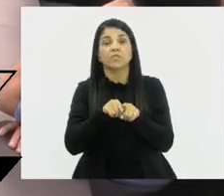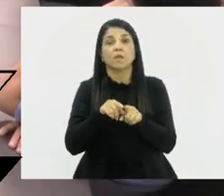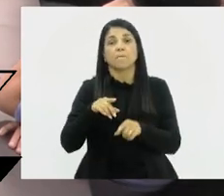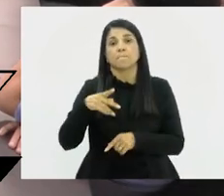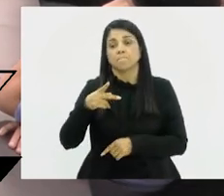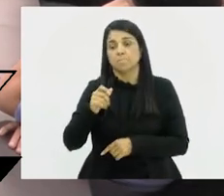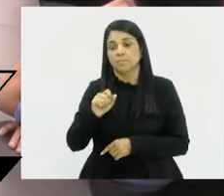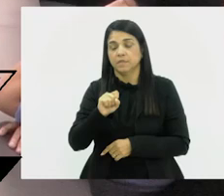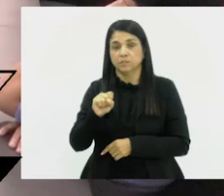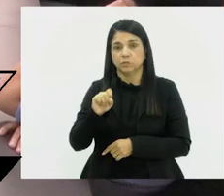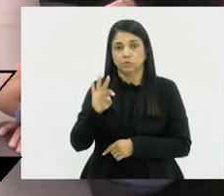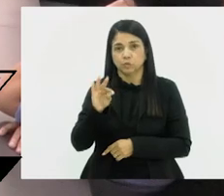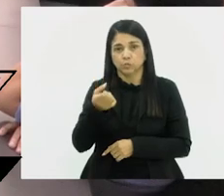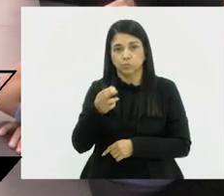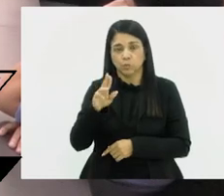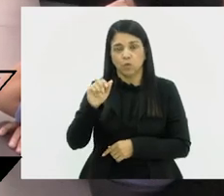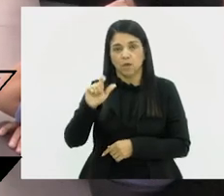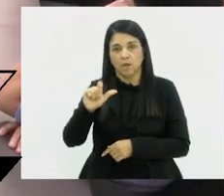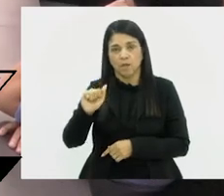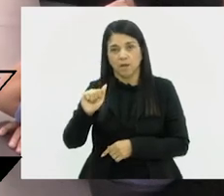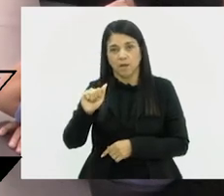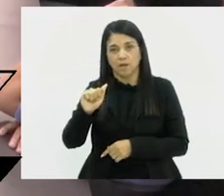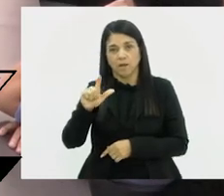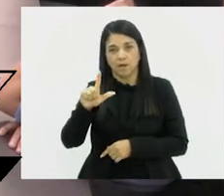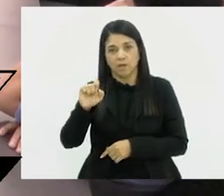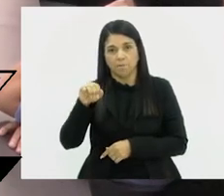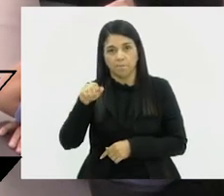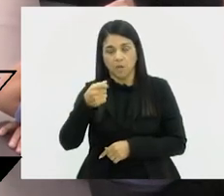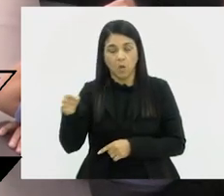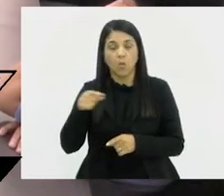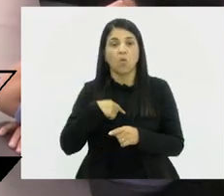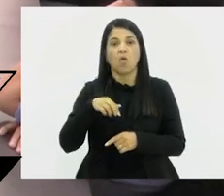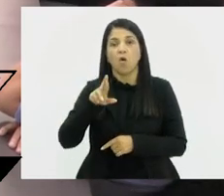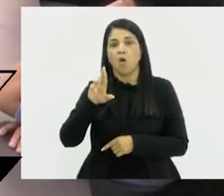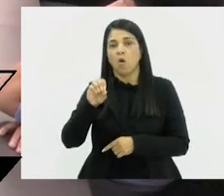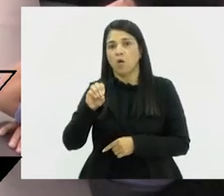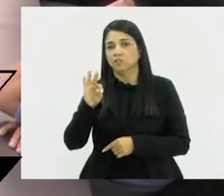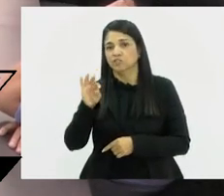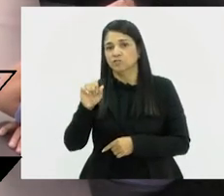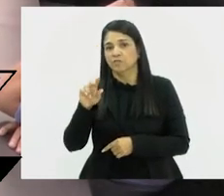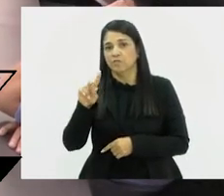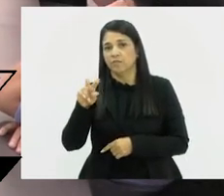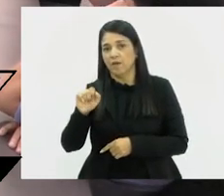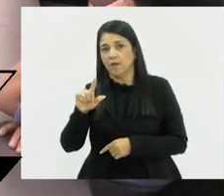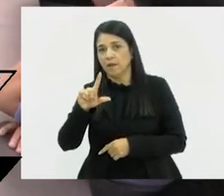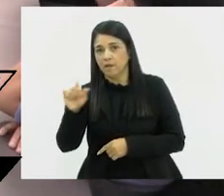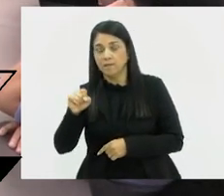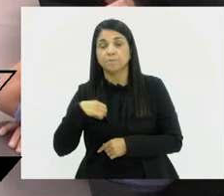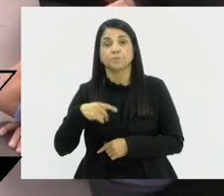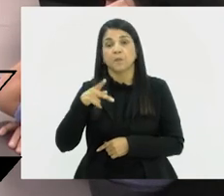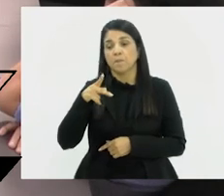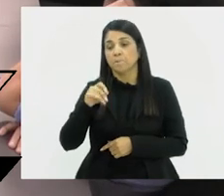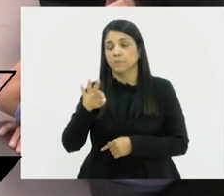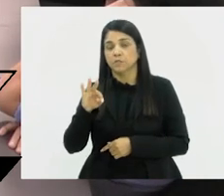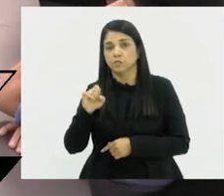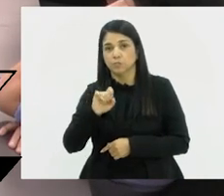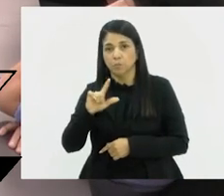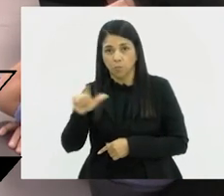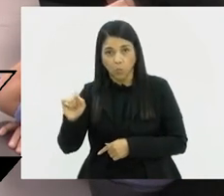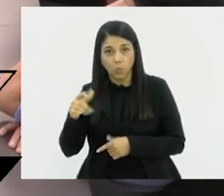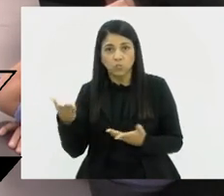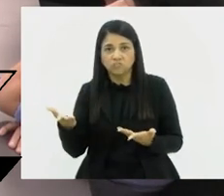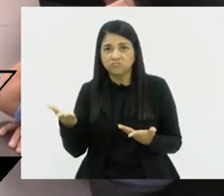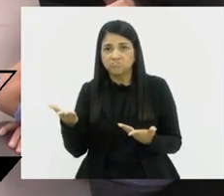algumas raças como o Rottweiler, né, ainda na década de 90, depois o Pitbull e seus derivados.